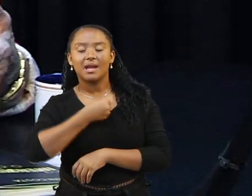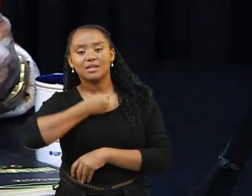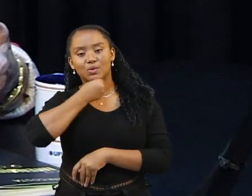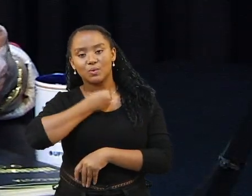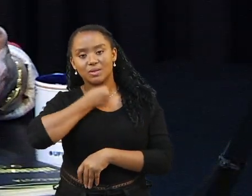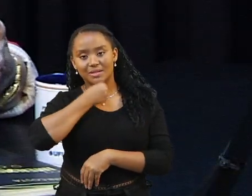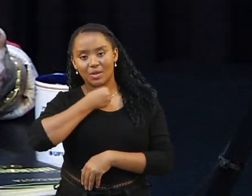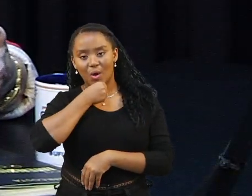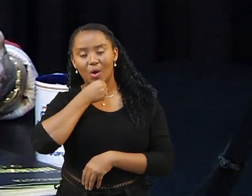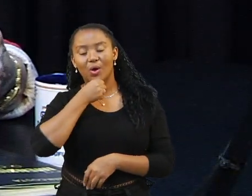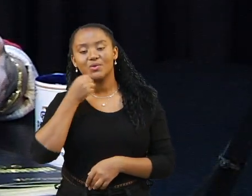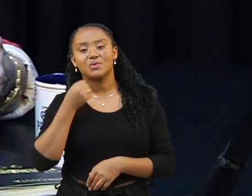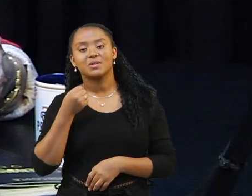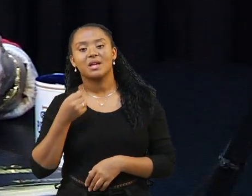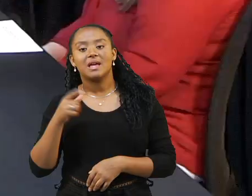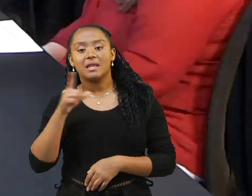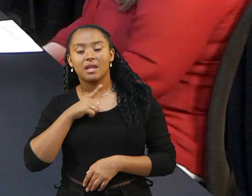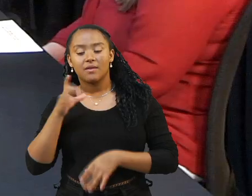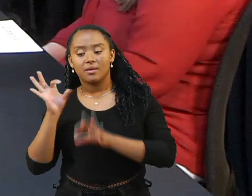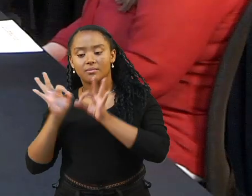idosos,